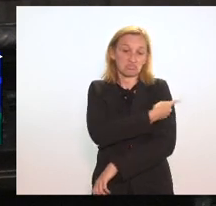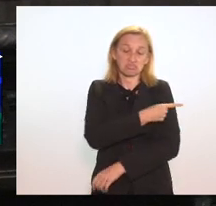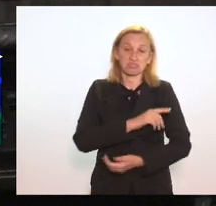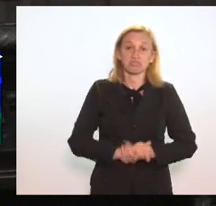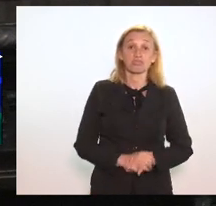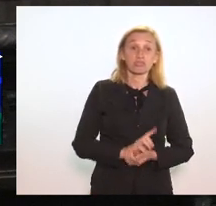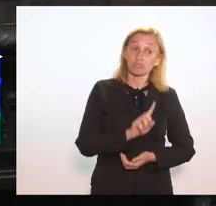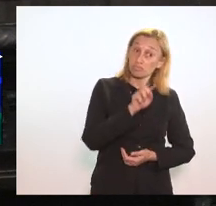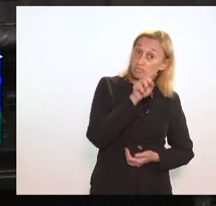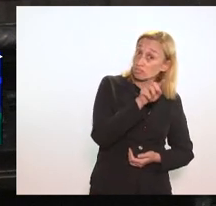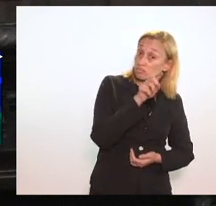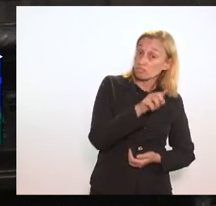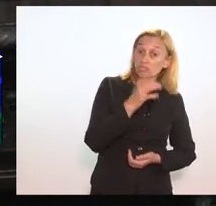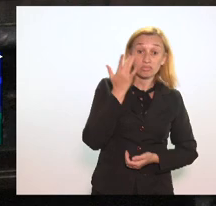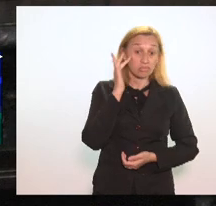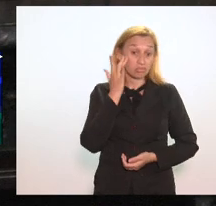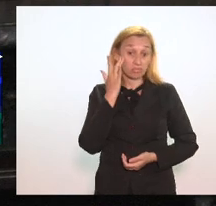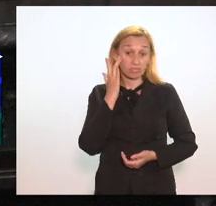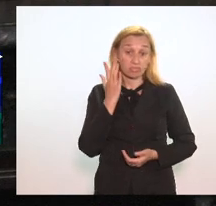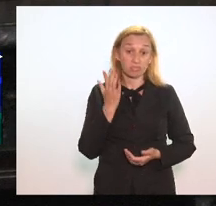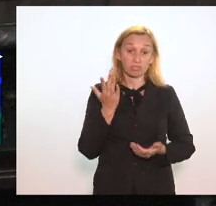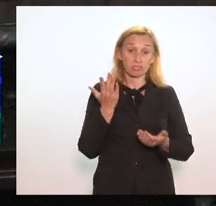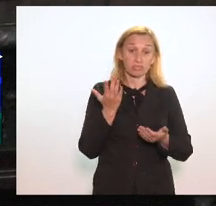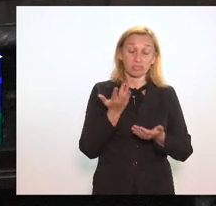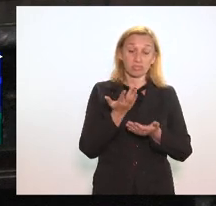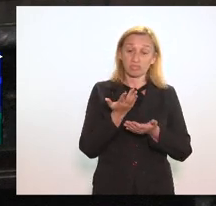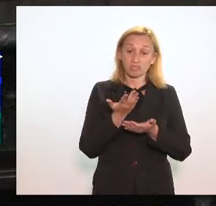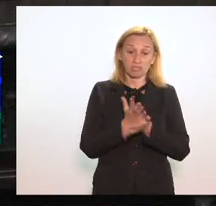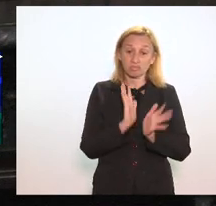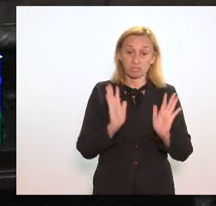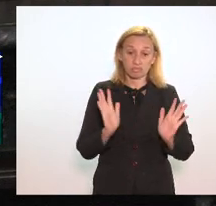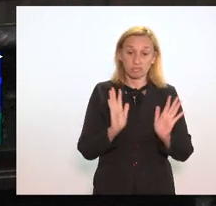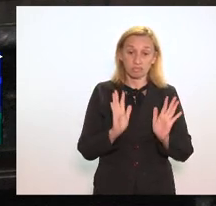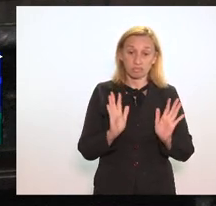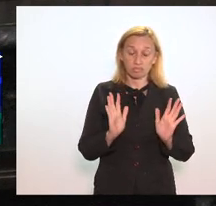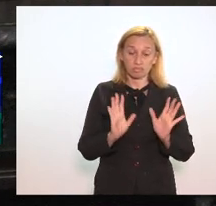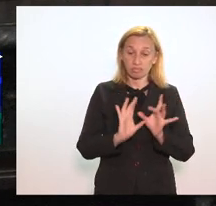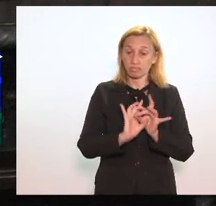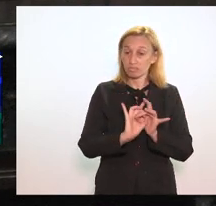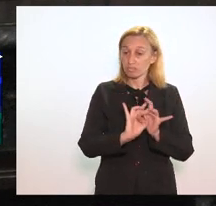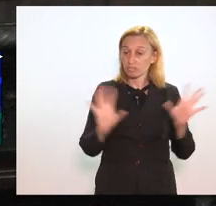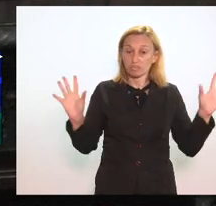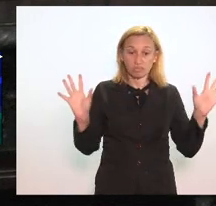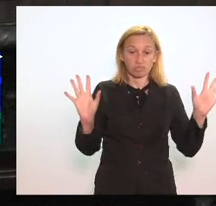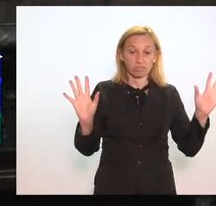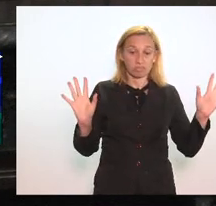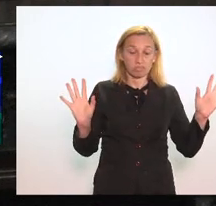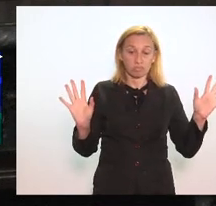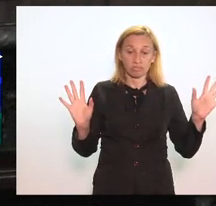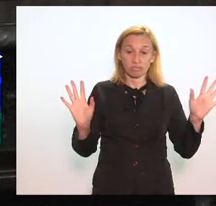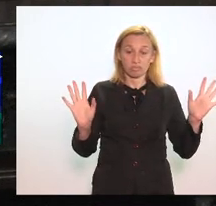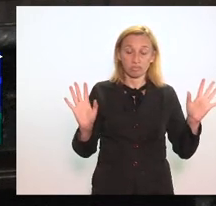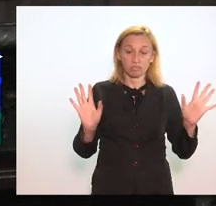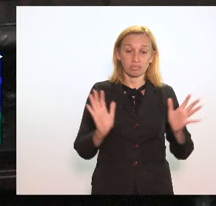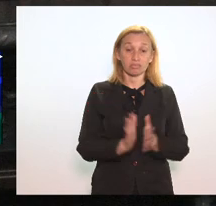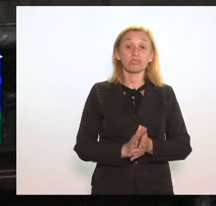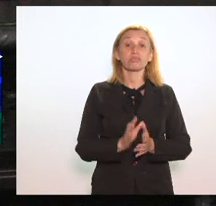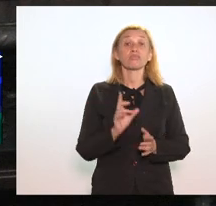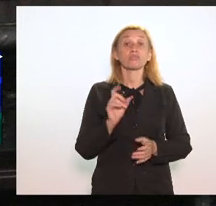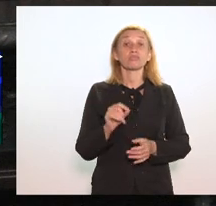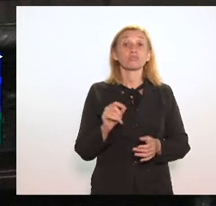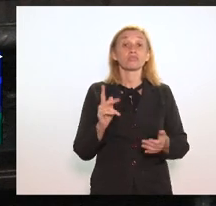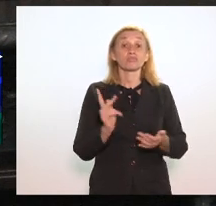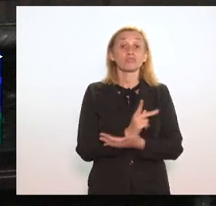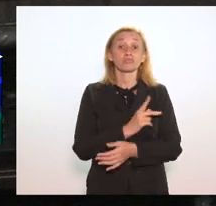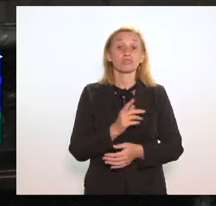vacinar daqueles que a gente tem que fechar tudo daqueles que acha que deixar tudo aberto é o que tá levando essa